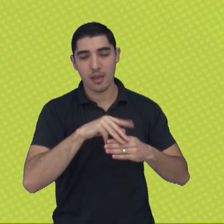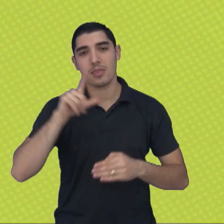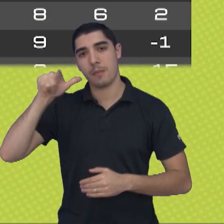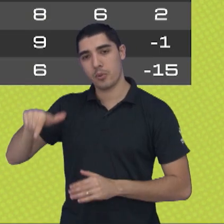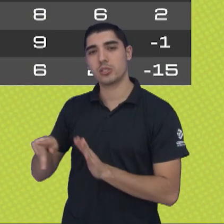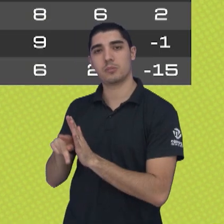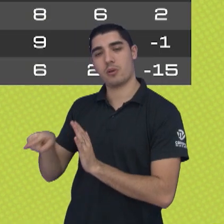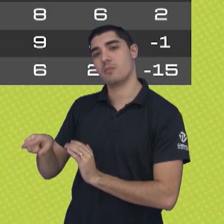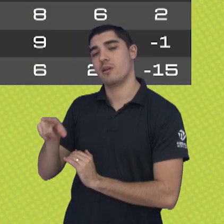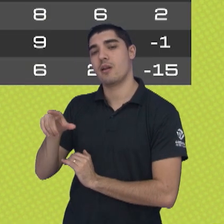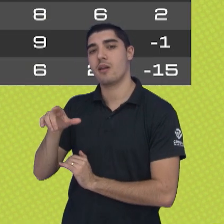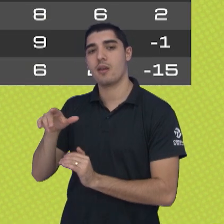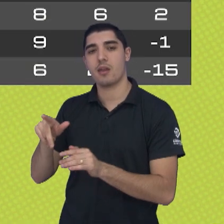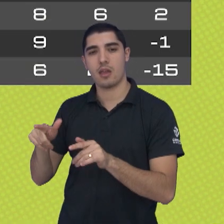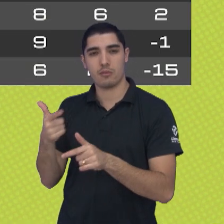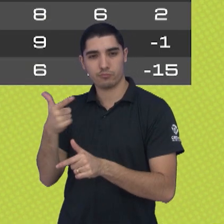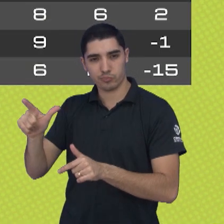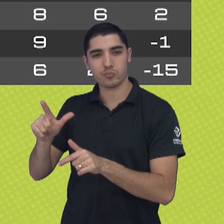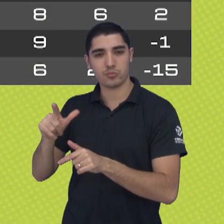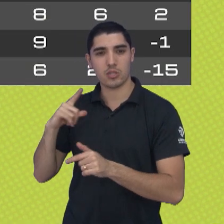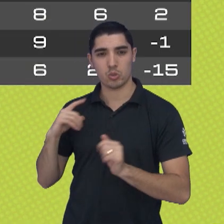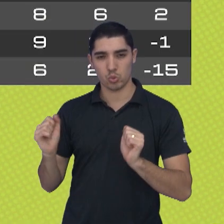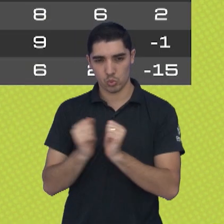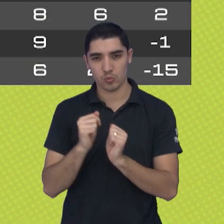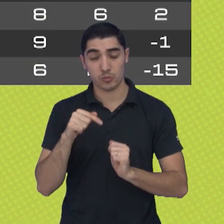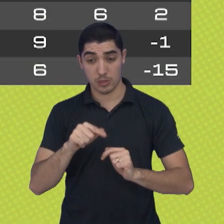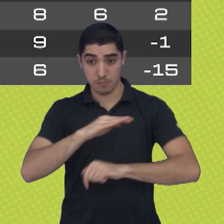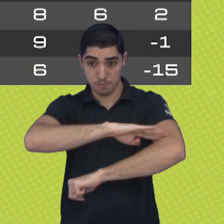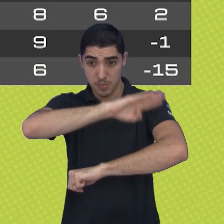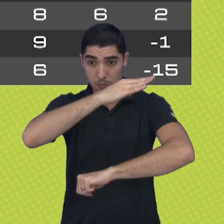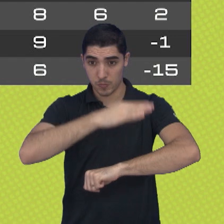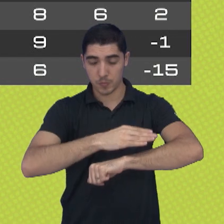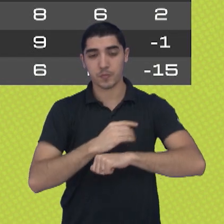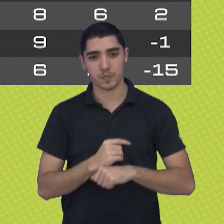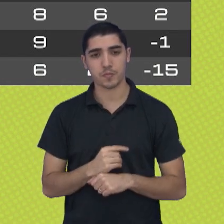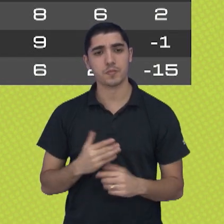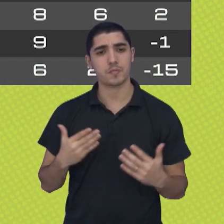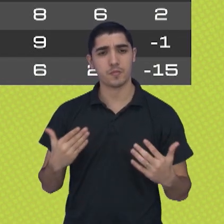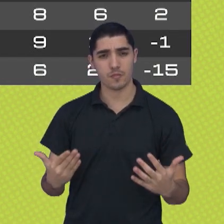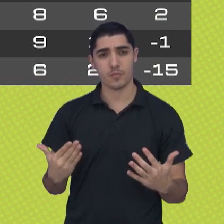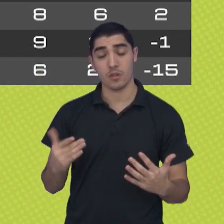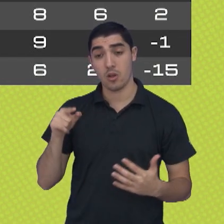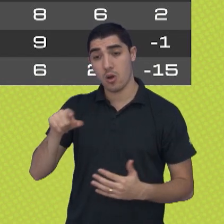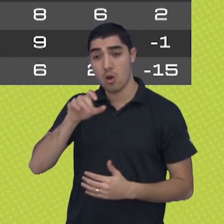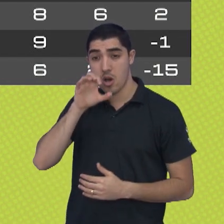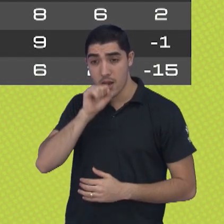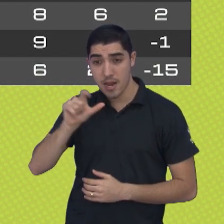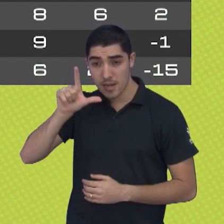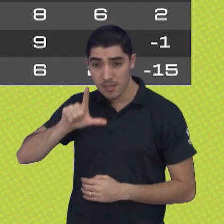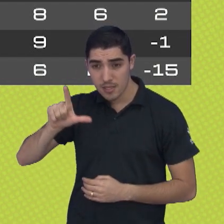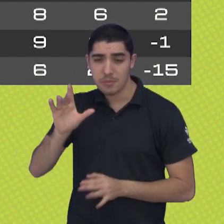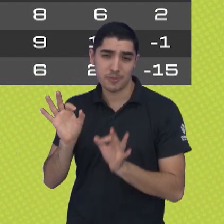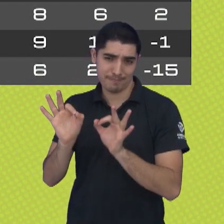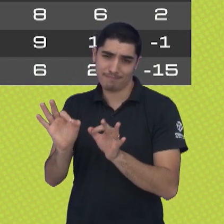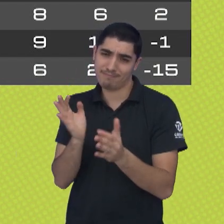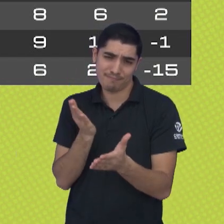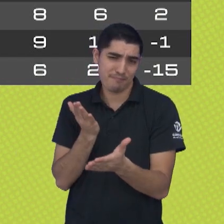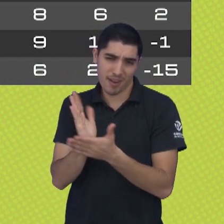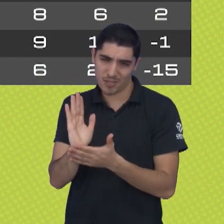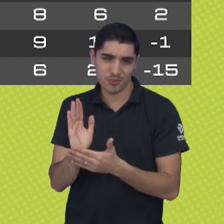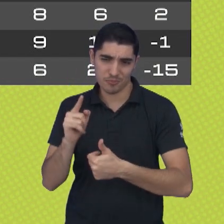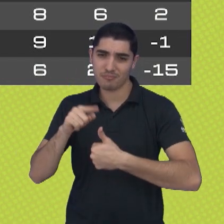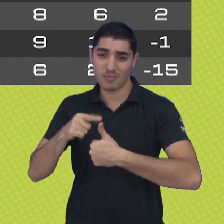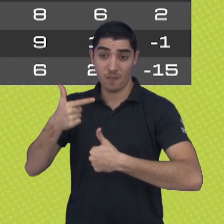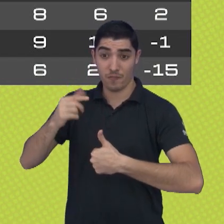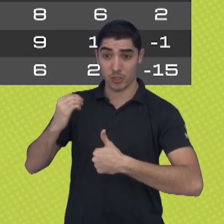grupo mostra o seguinte: Inter de Limeira e Maringá classificados, não está matematicamente, mas podemos dizer que sim, já classificados com